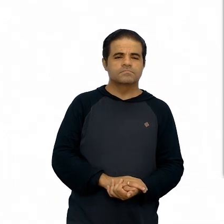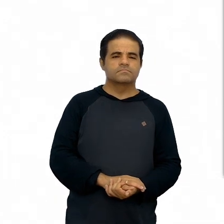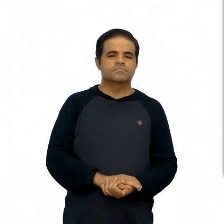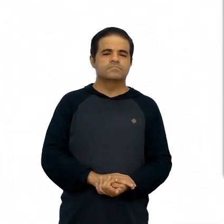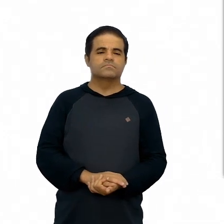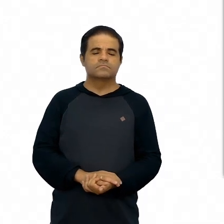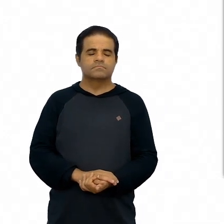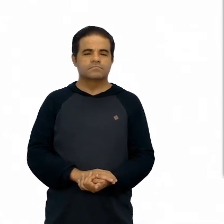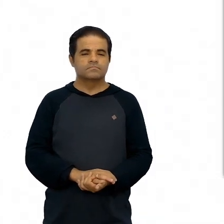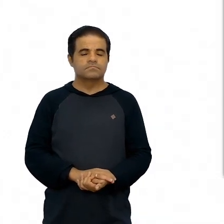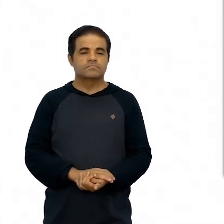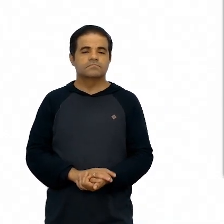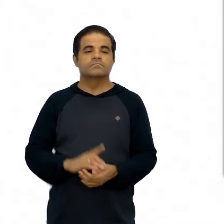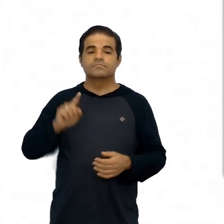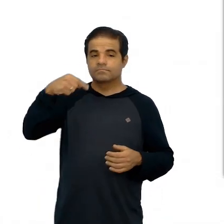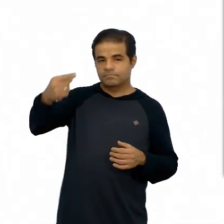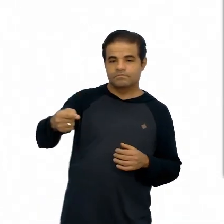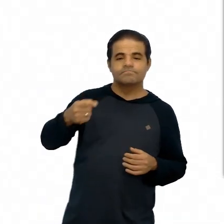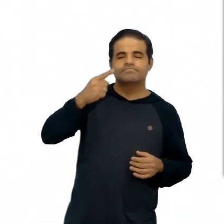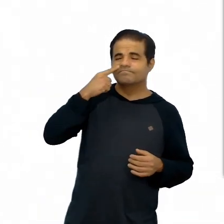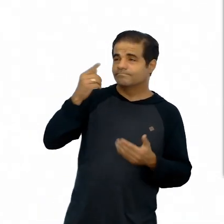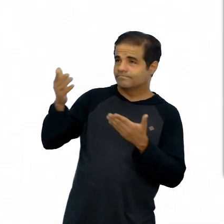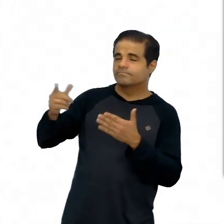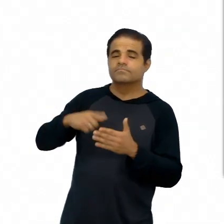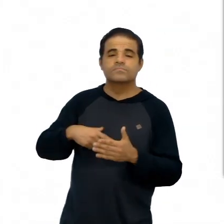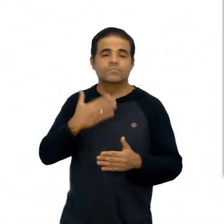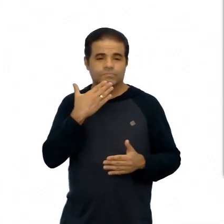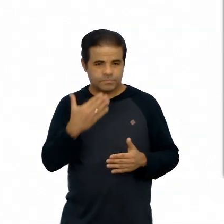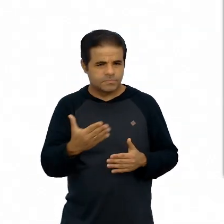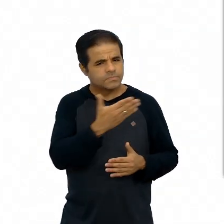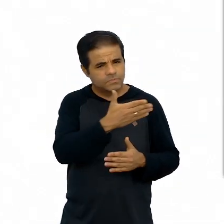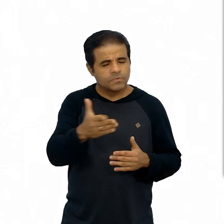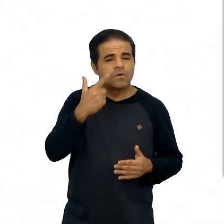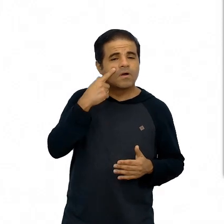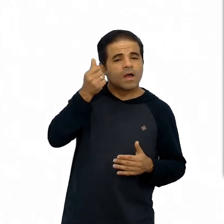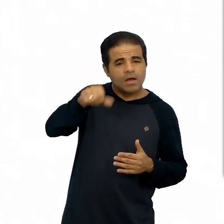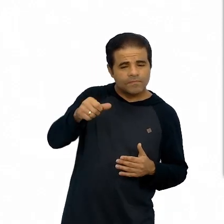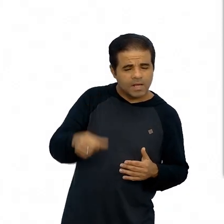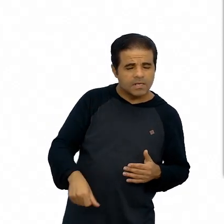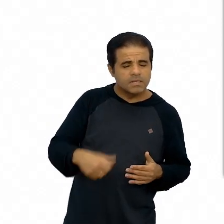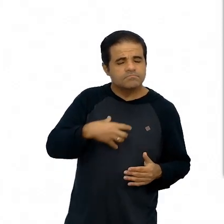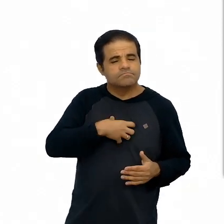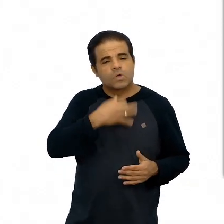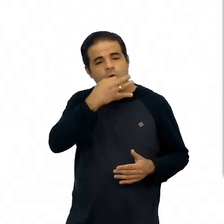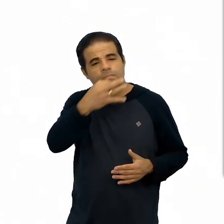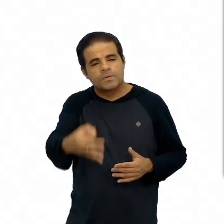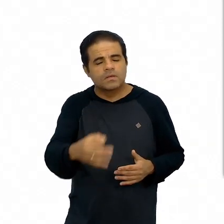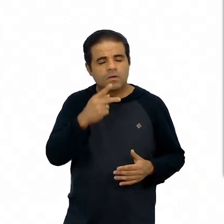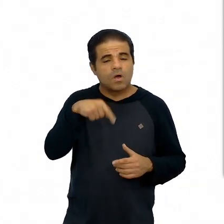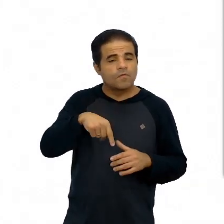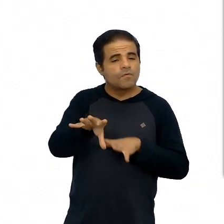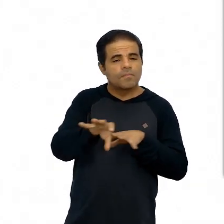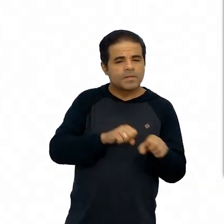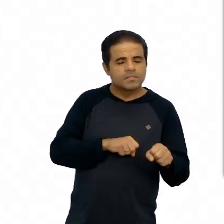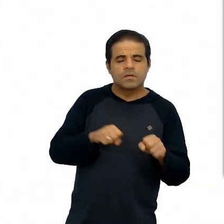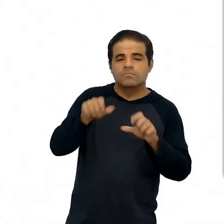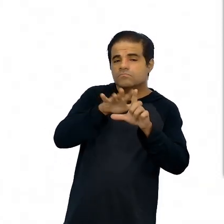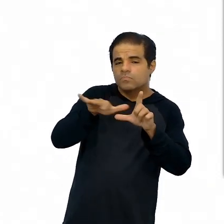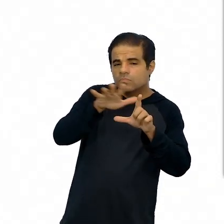E no próximo slide, né, aqui nós pedimos que vocês avaliem a nossa formação.